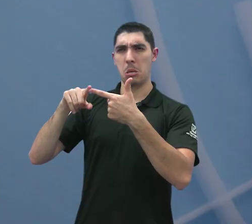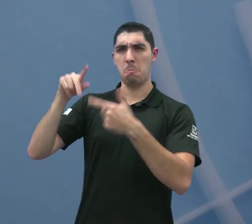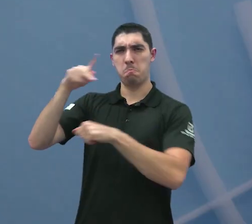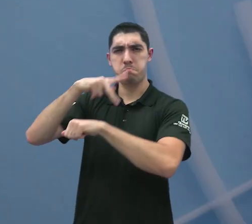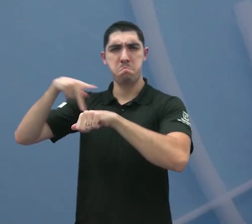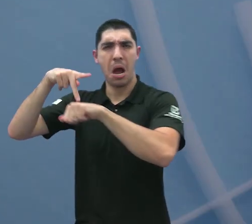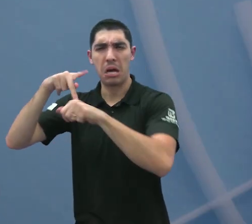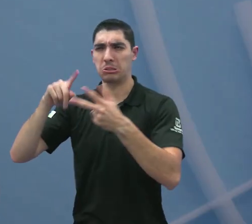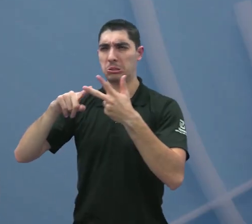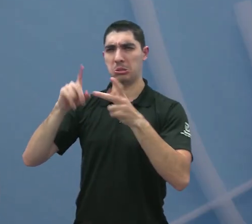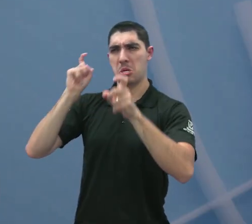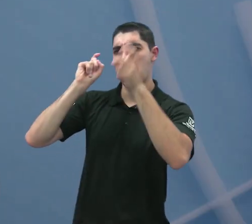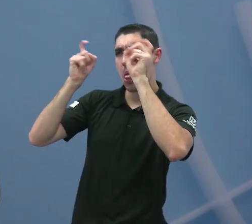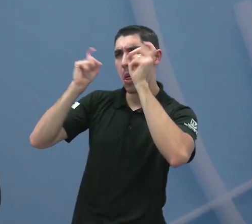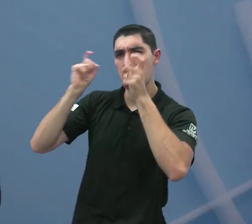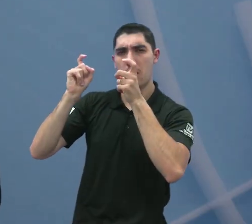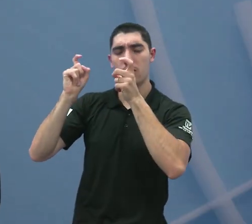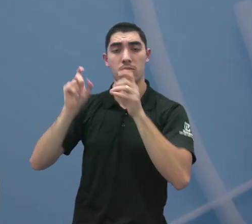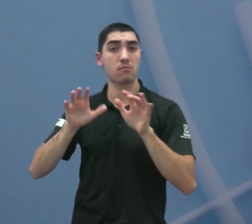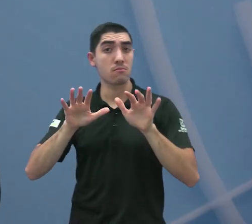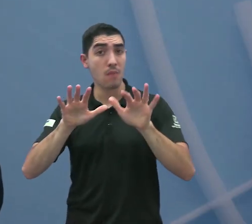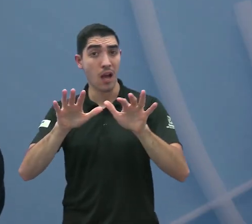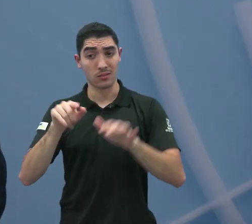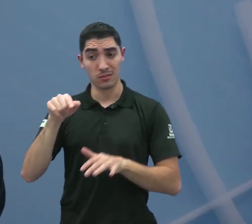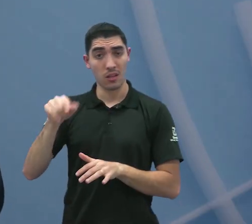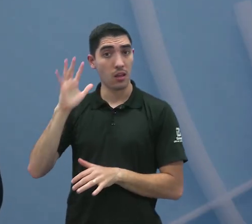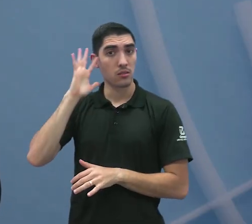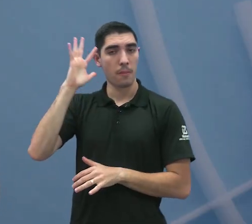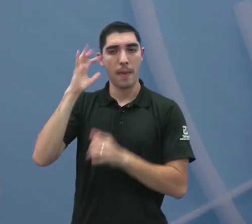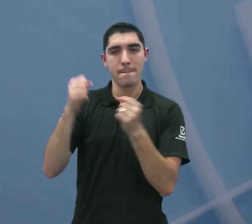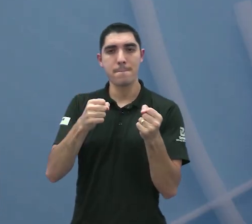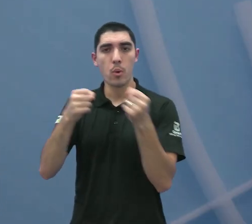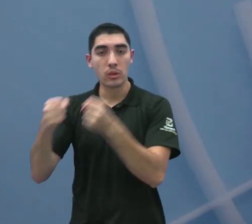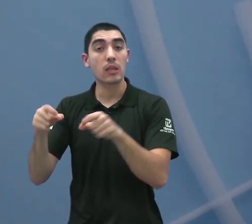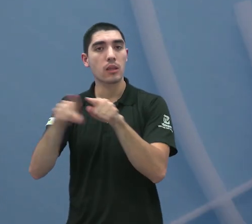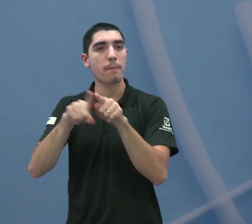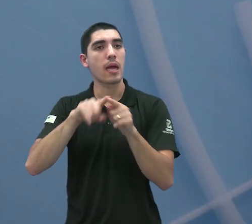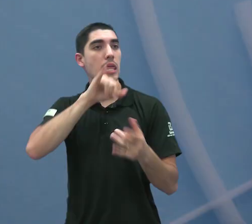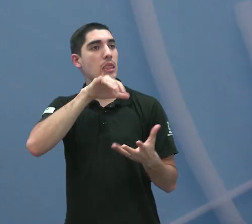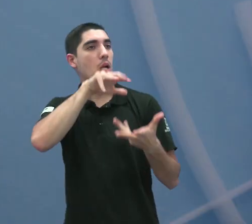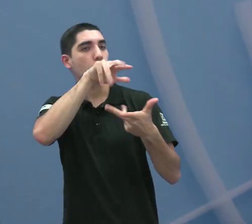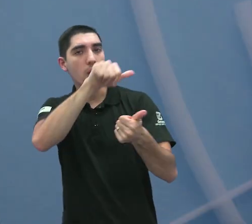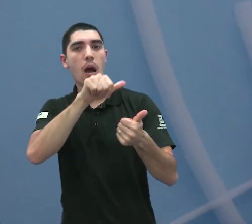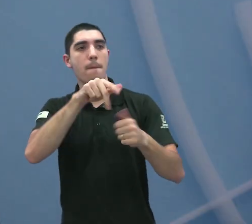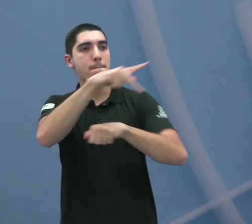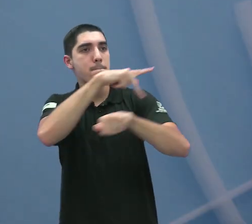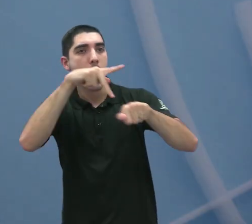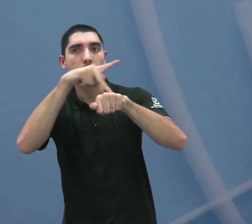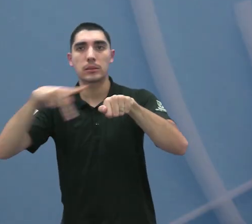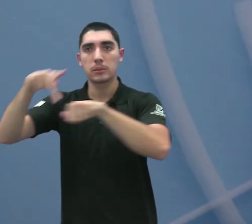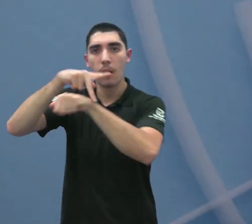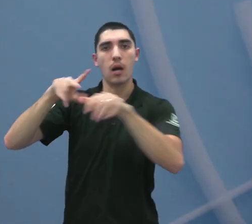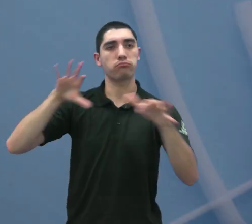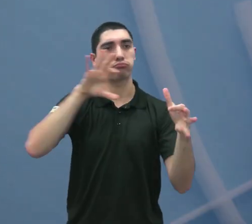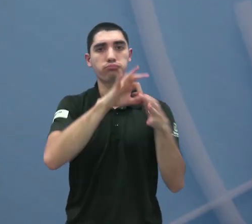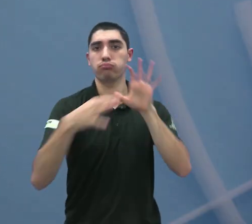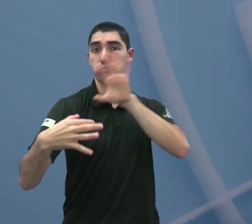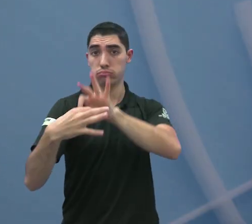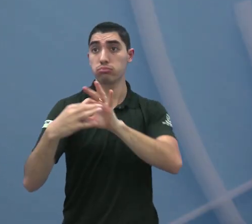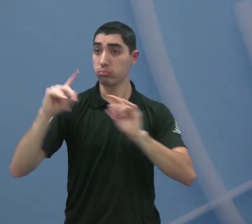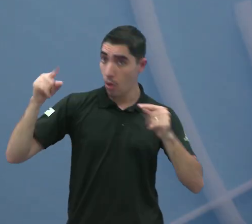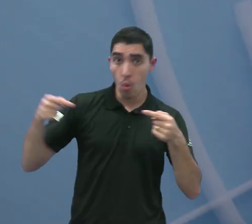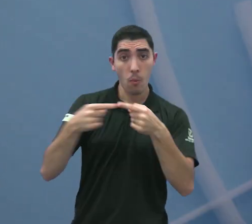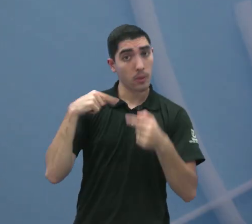a verdade é que essas disputas de poder e alianças internacionais chegam até a nossa rotina, seja no